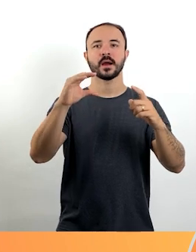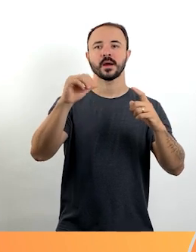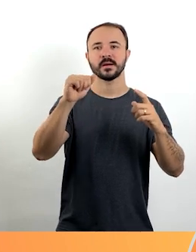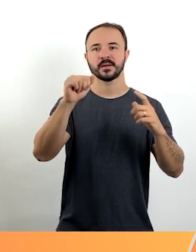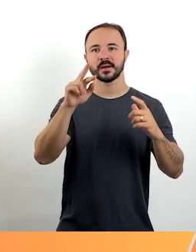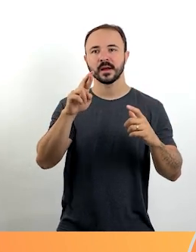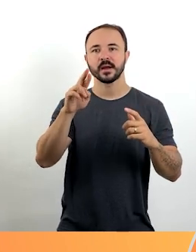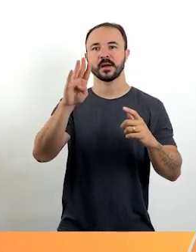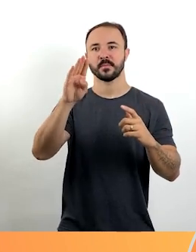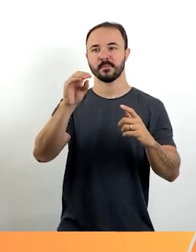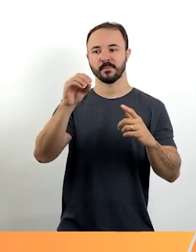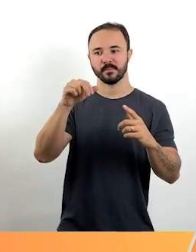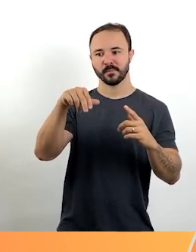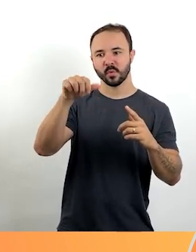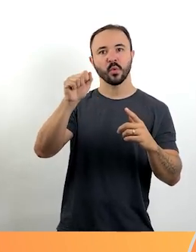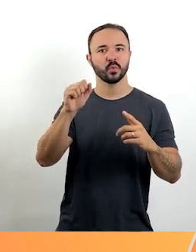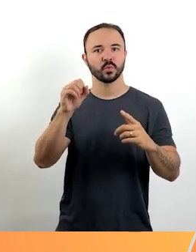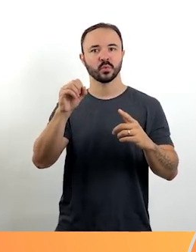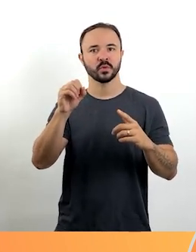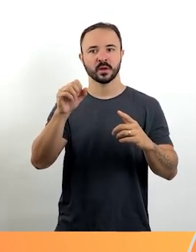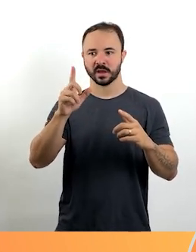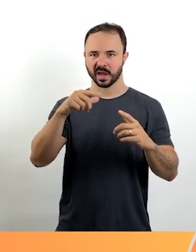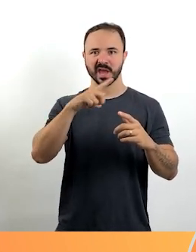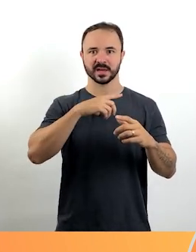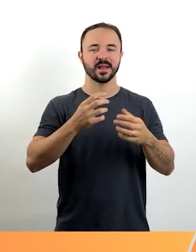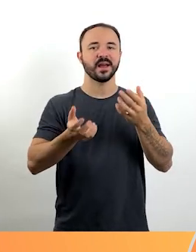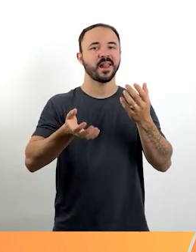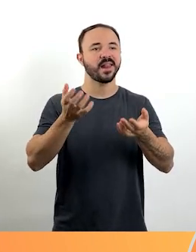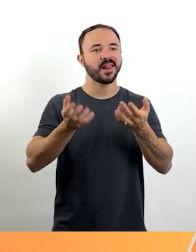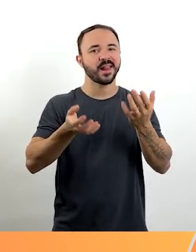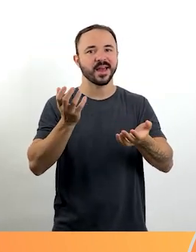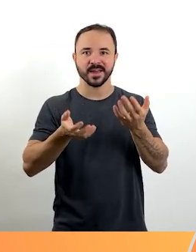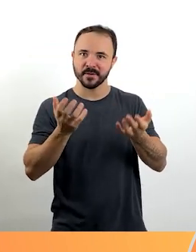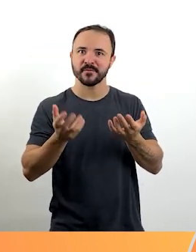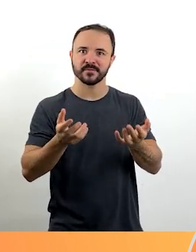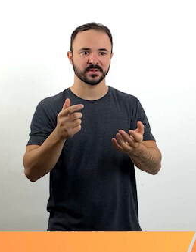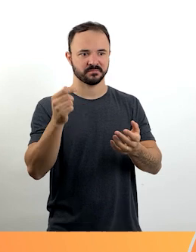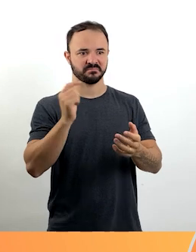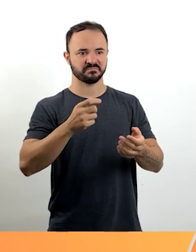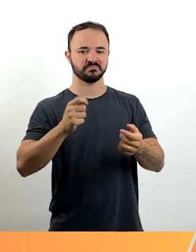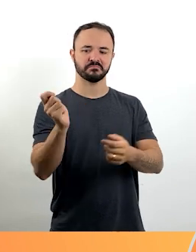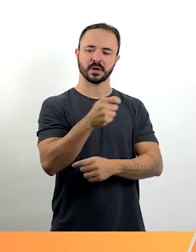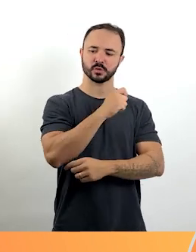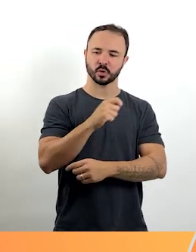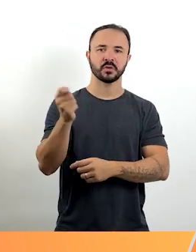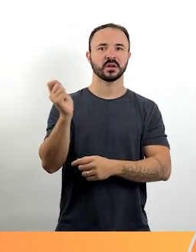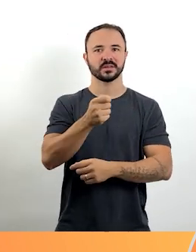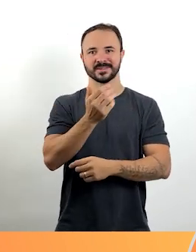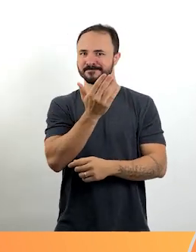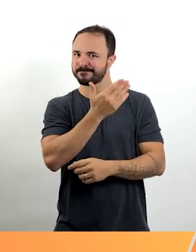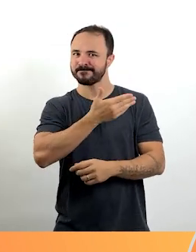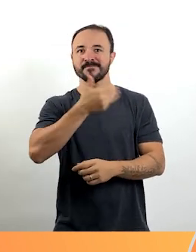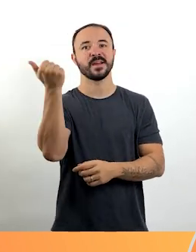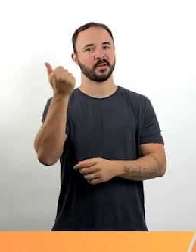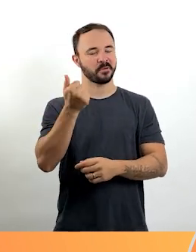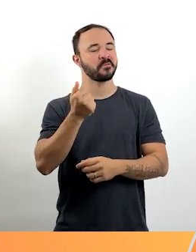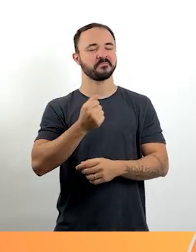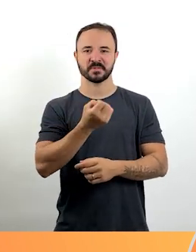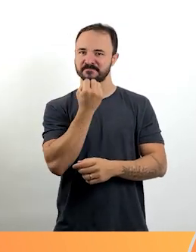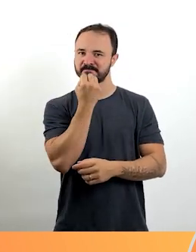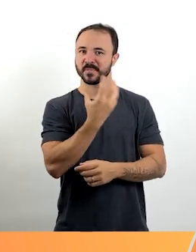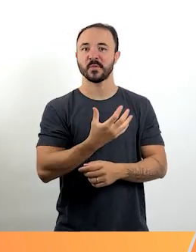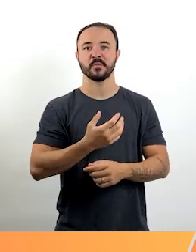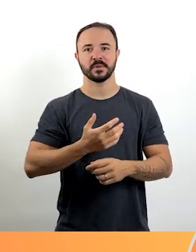né? Apresentando um peso bem menor, facilitando aí o desenvolvimento aí dos atletas,